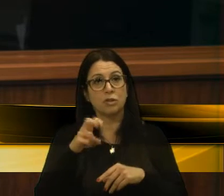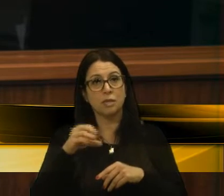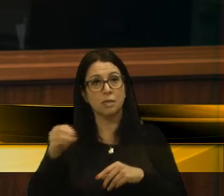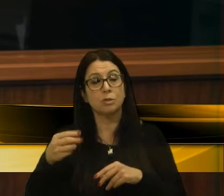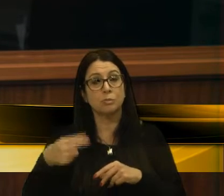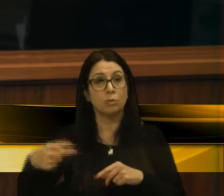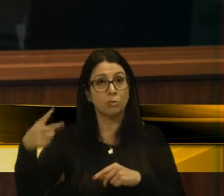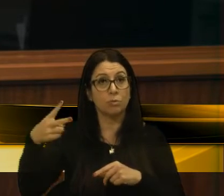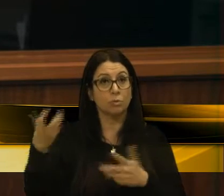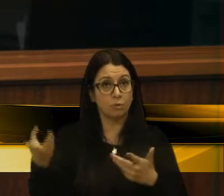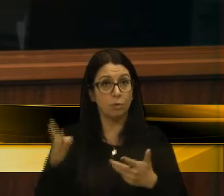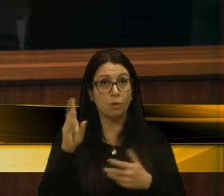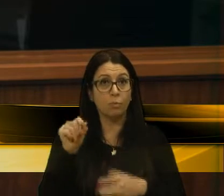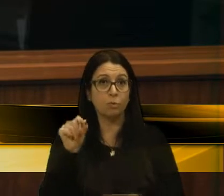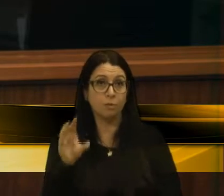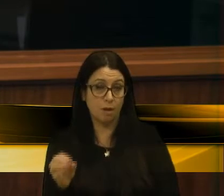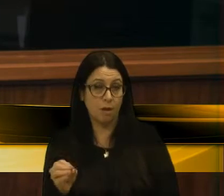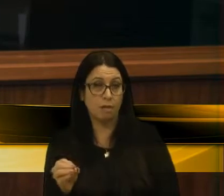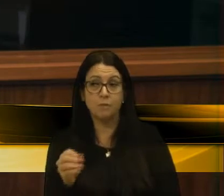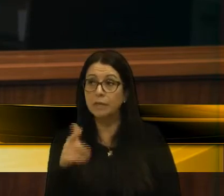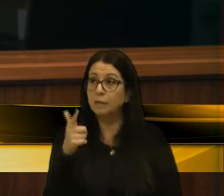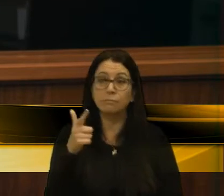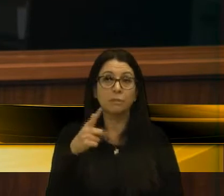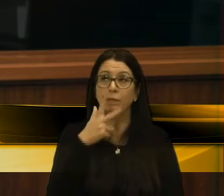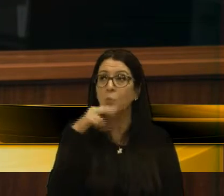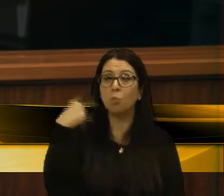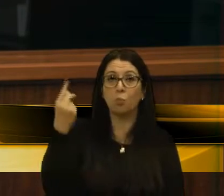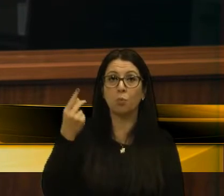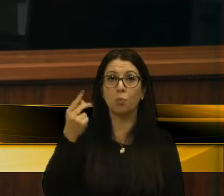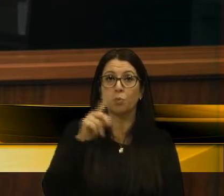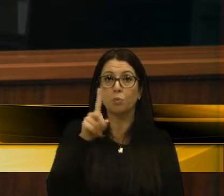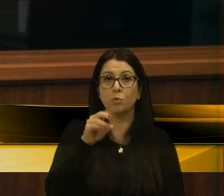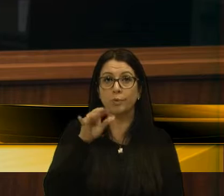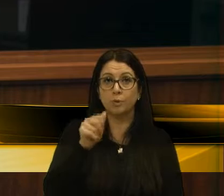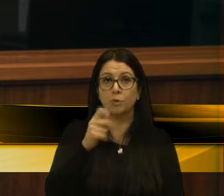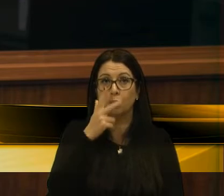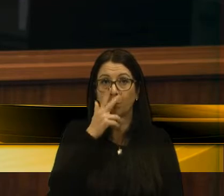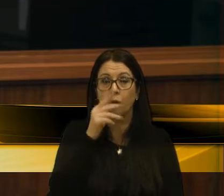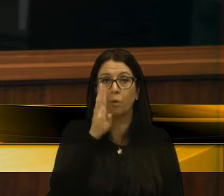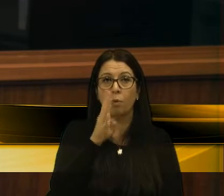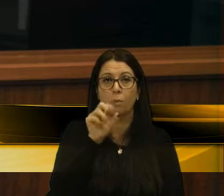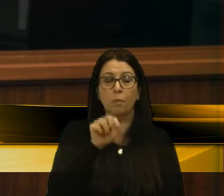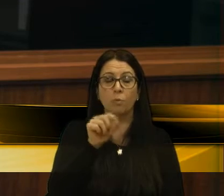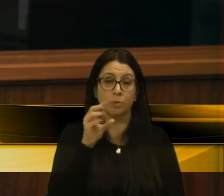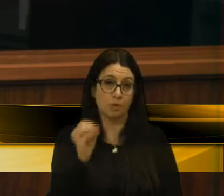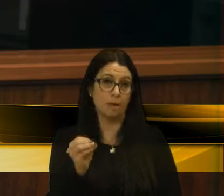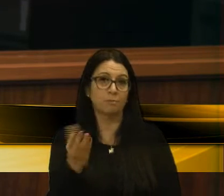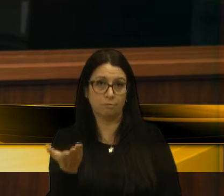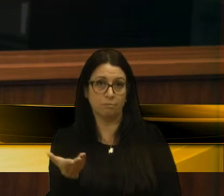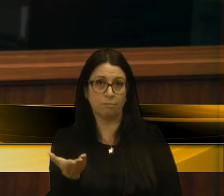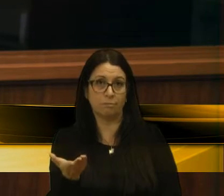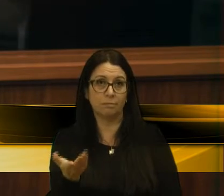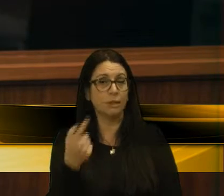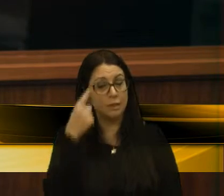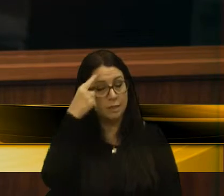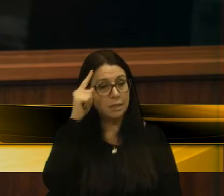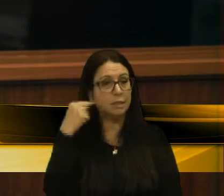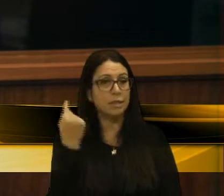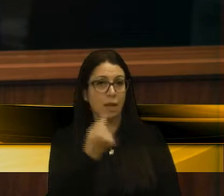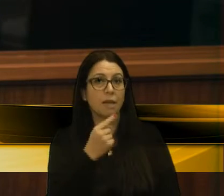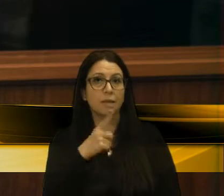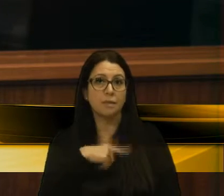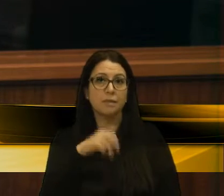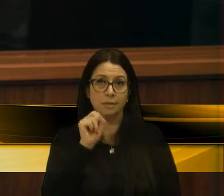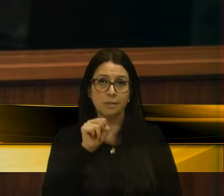Então, a gente, para ter uma ideia, não existe nenhum outro zoneamento que chegue a 4,0. E a nossa ideia é que, sim, a